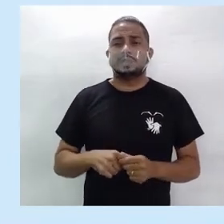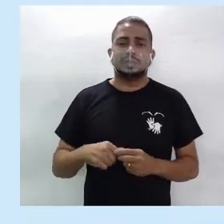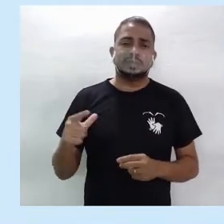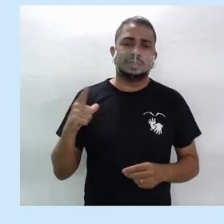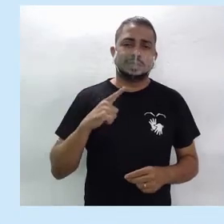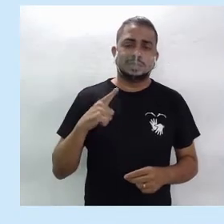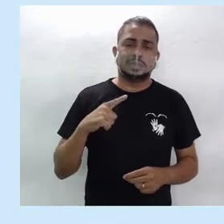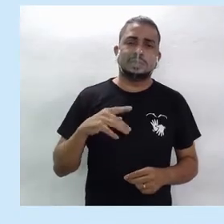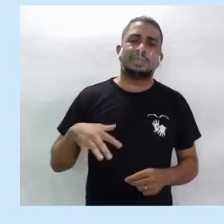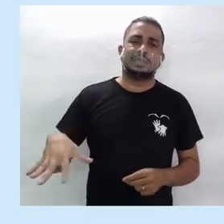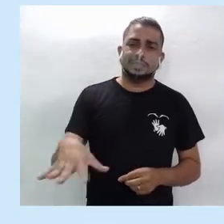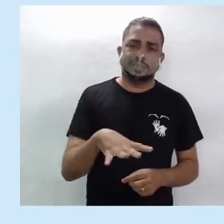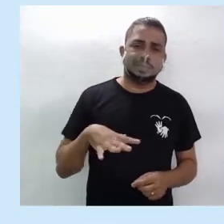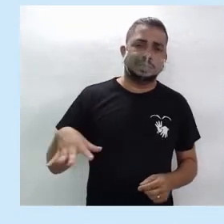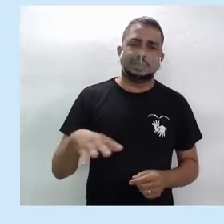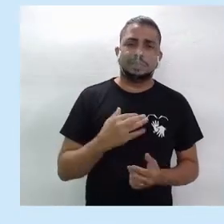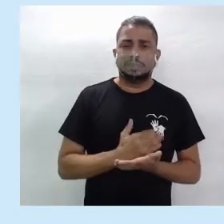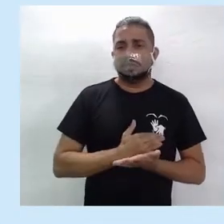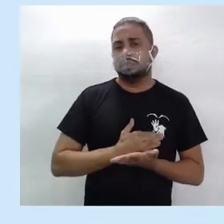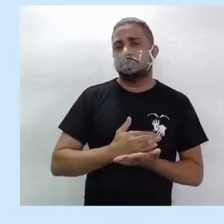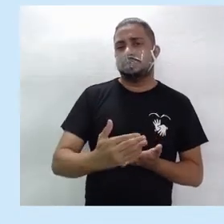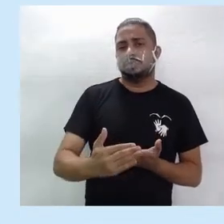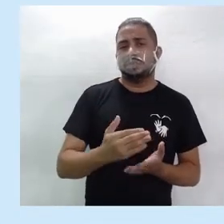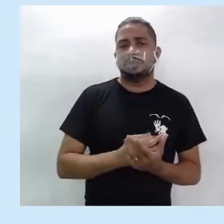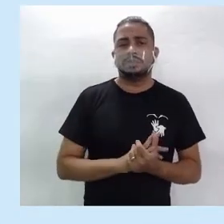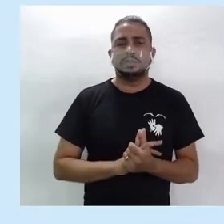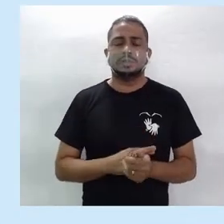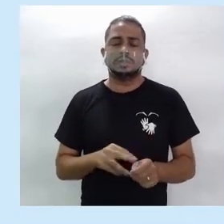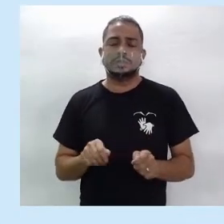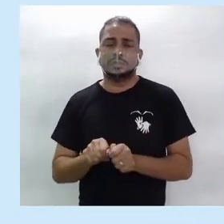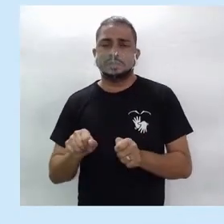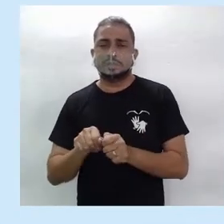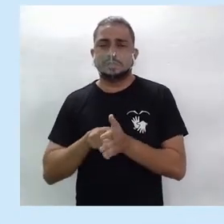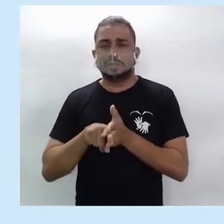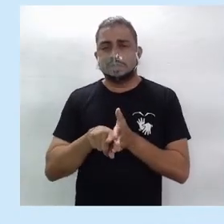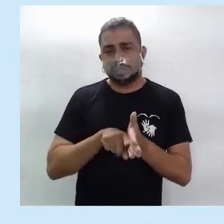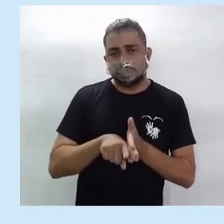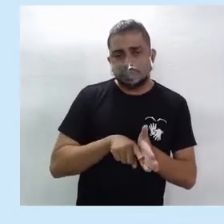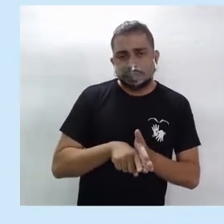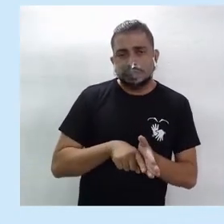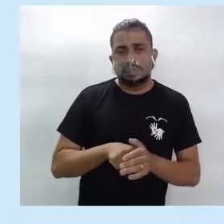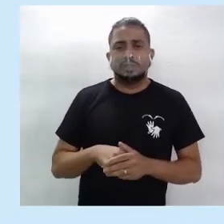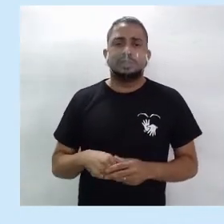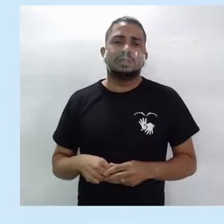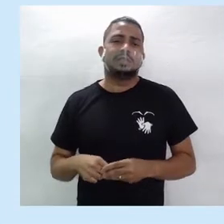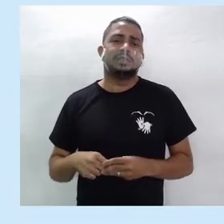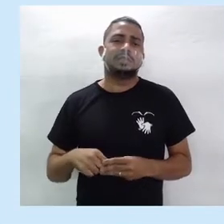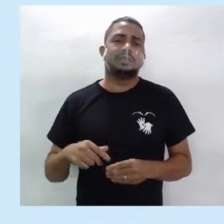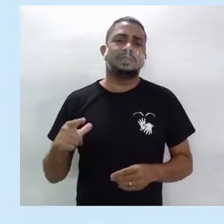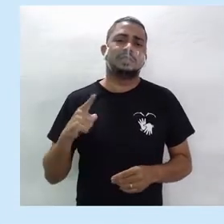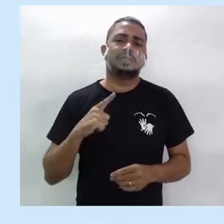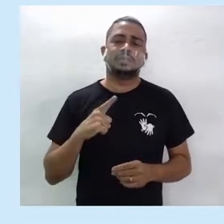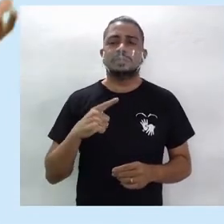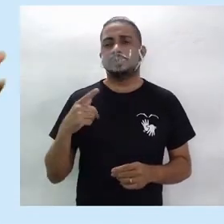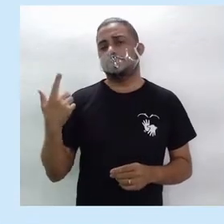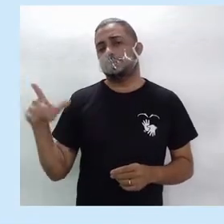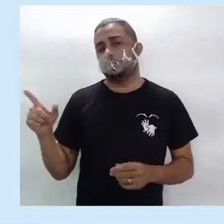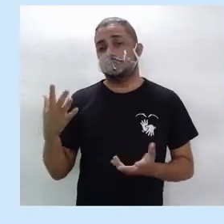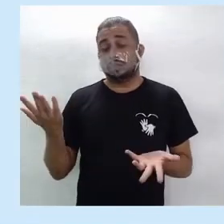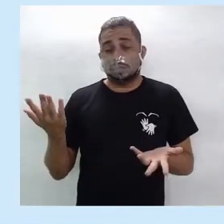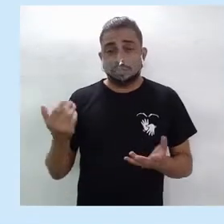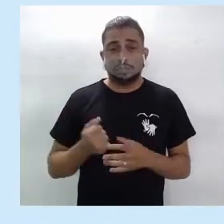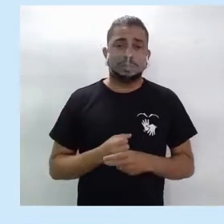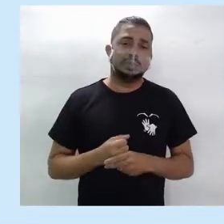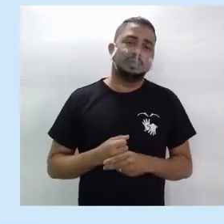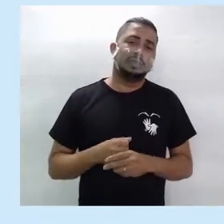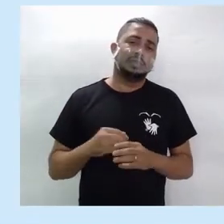determinada área, começaram a fazer algumas pesquisas, né, informações colhendo através de ligações ou indo de